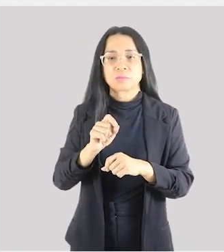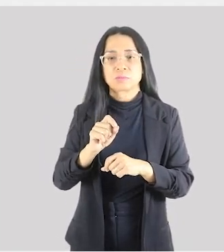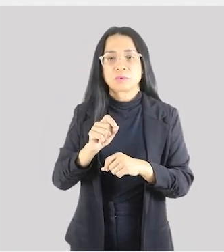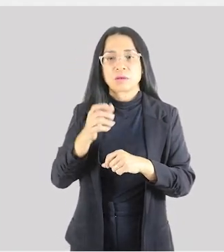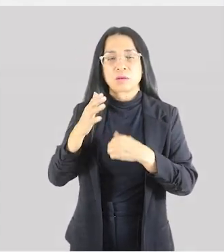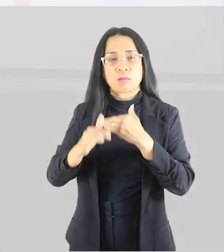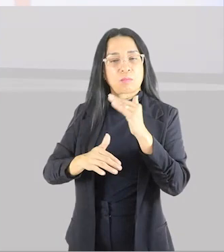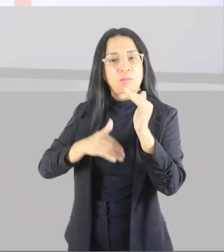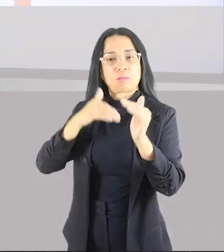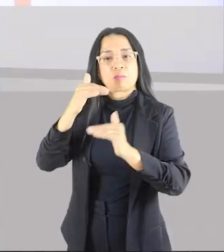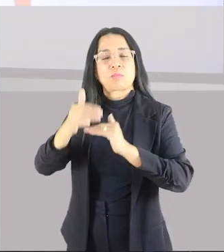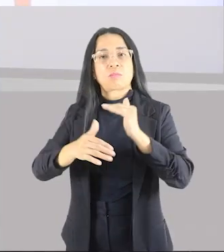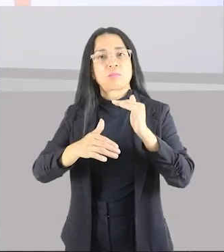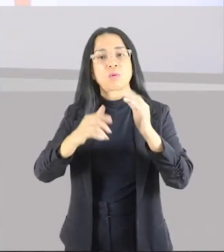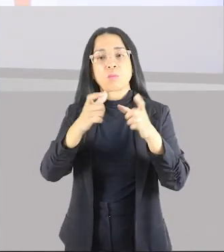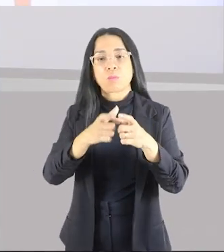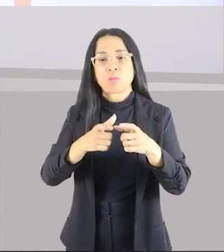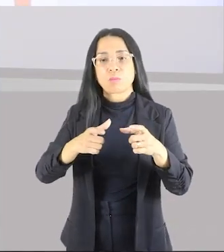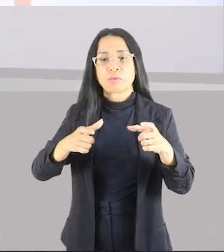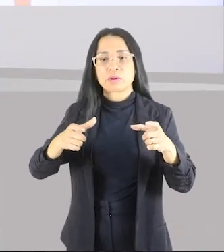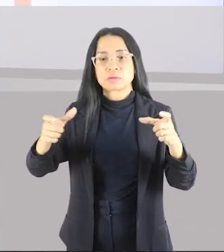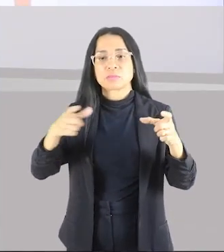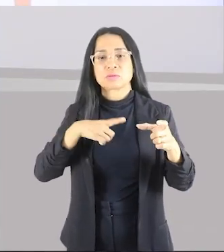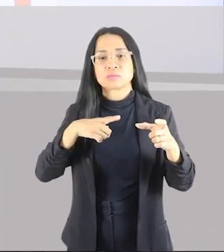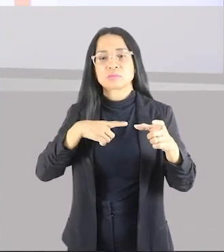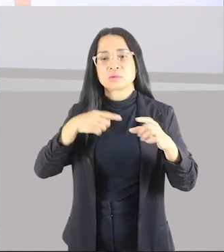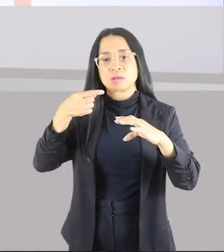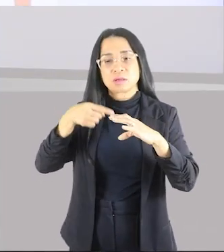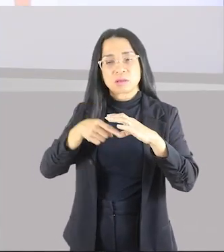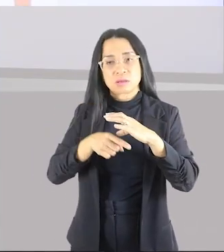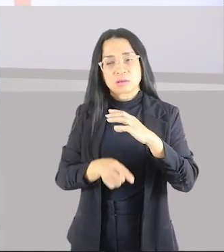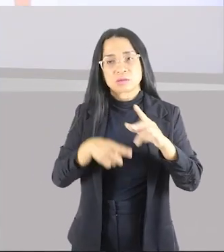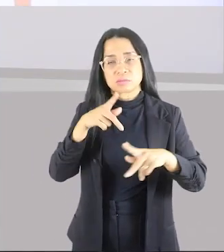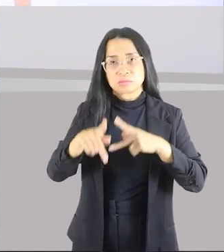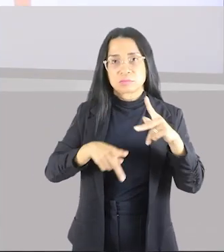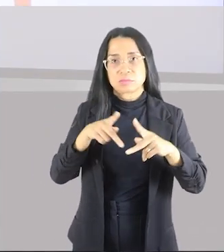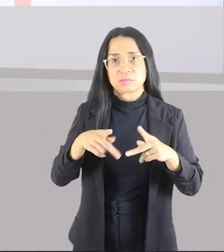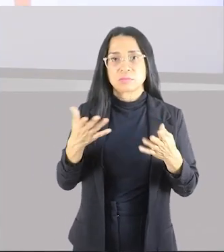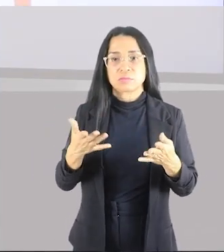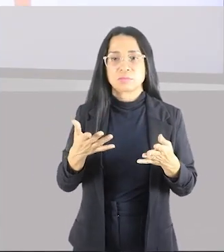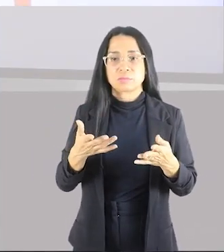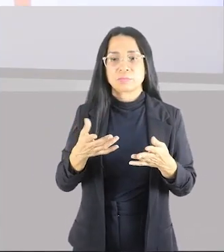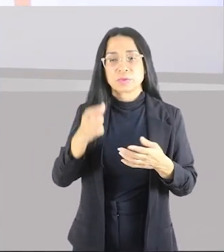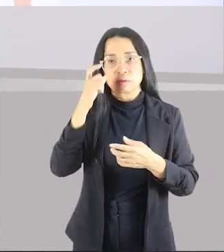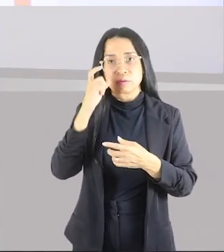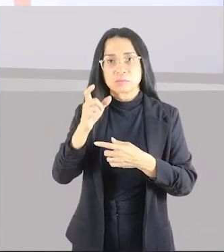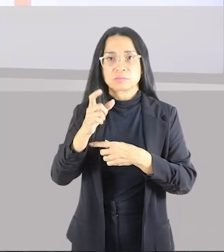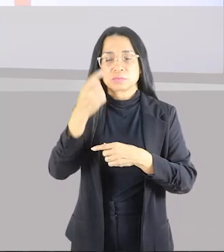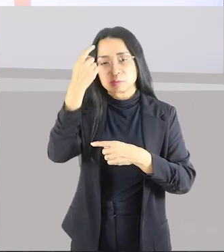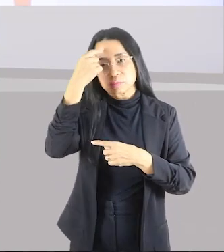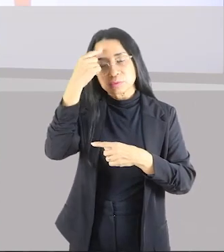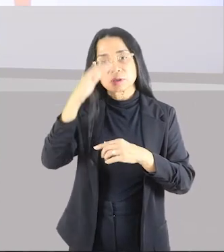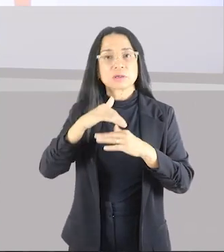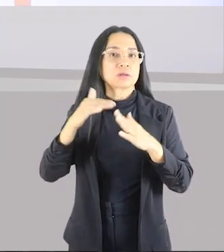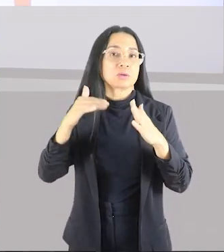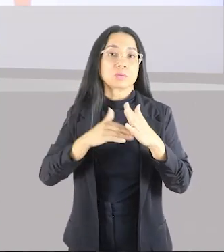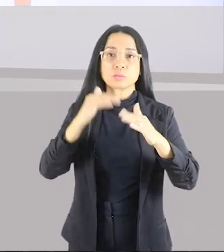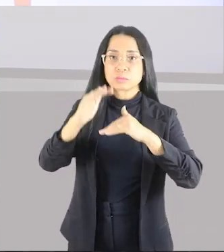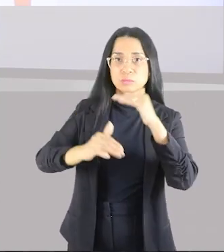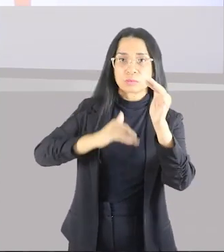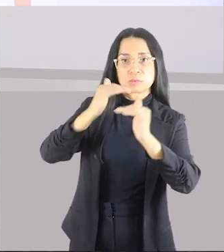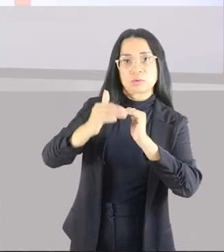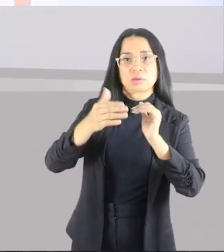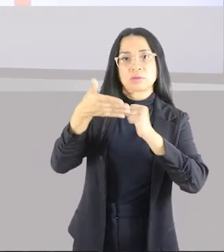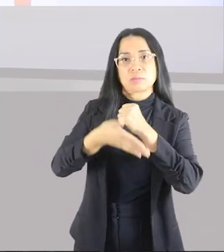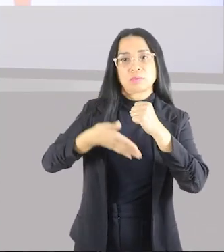um crescimento que leve em conta as raízes do povo. É interessante pensar que todo progresso nacional é